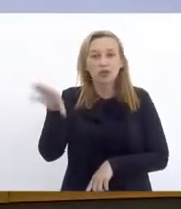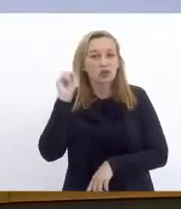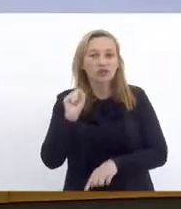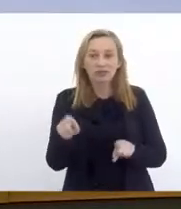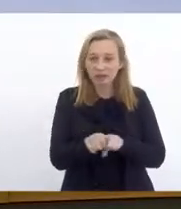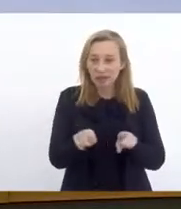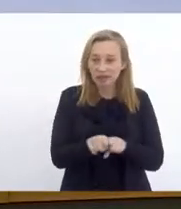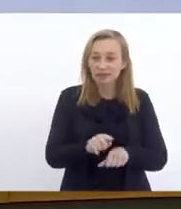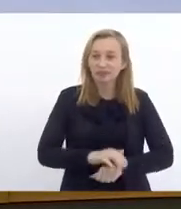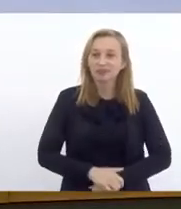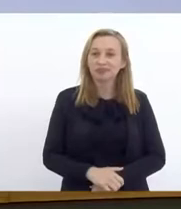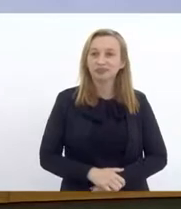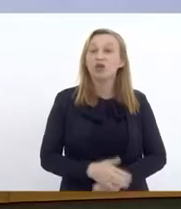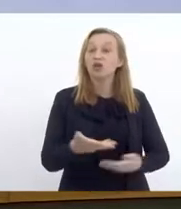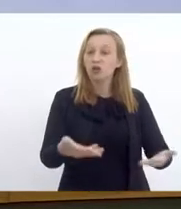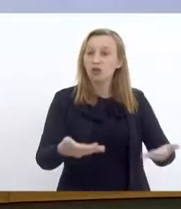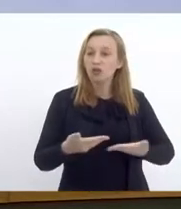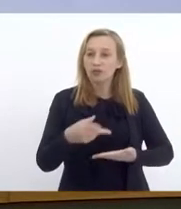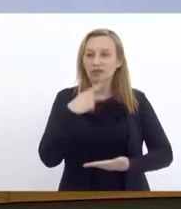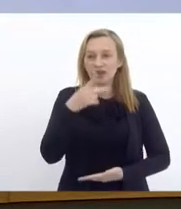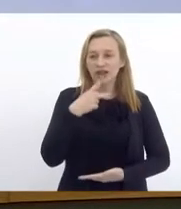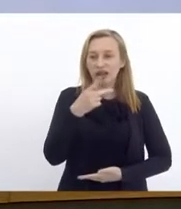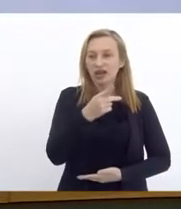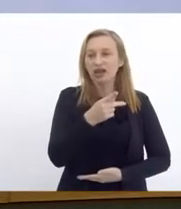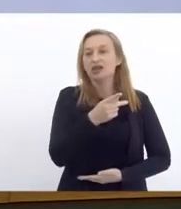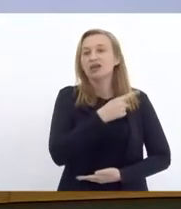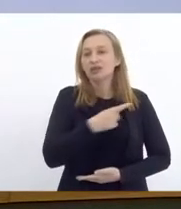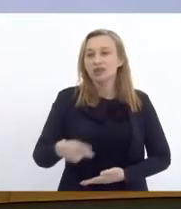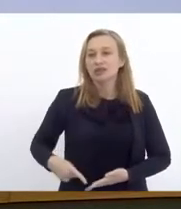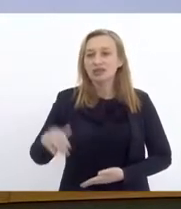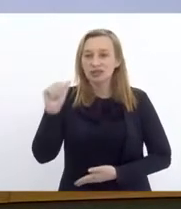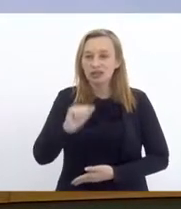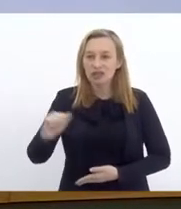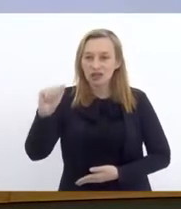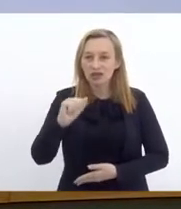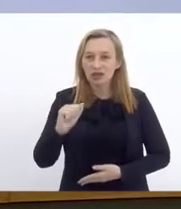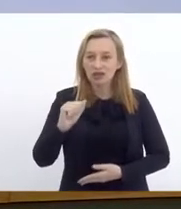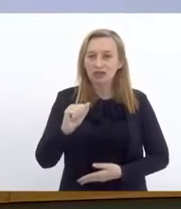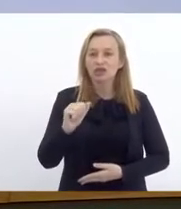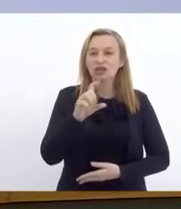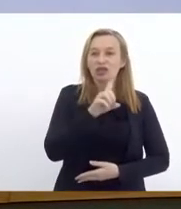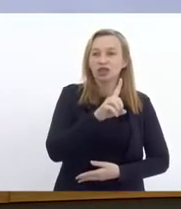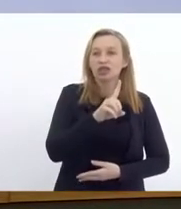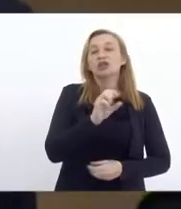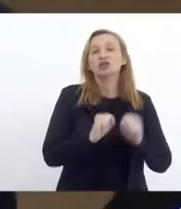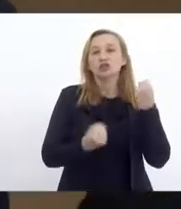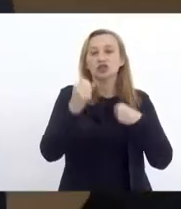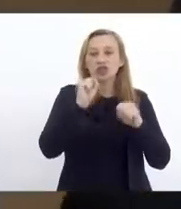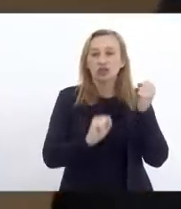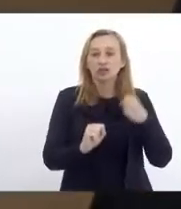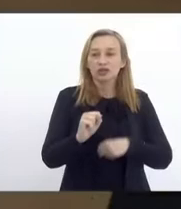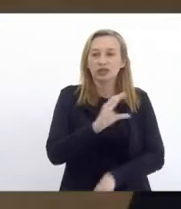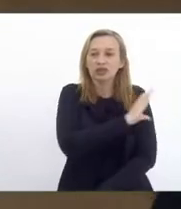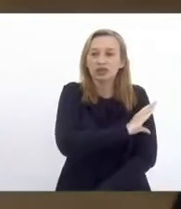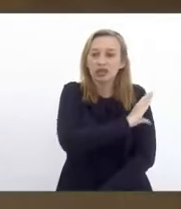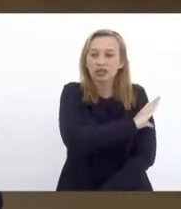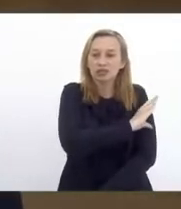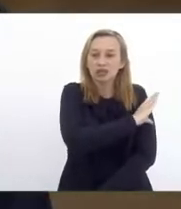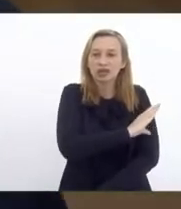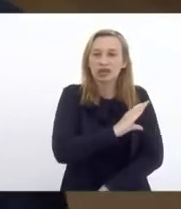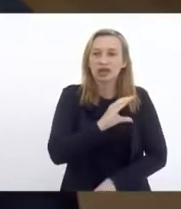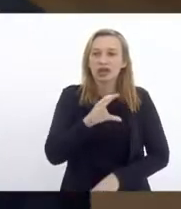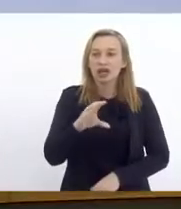também. Convido para falar o presidente da Associação Comercial e Industrial de Campos, o amigo Leonardo Castro de Abreu, por